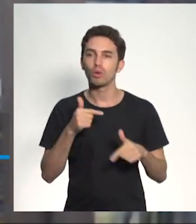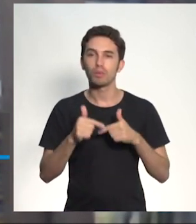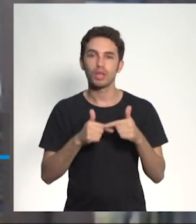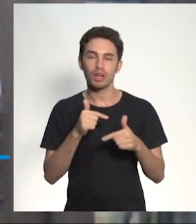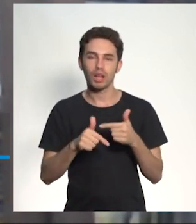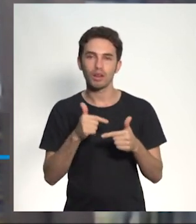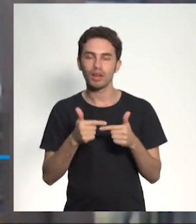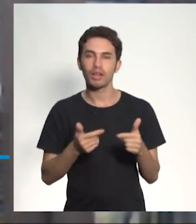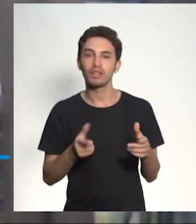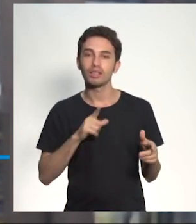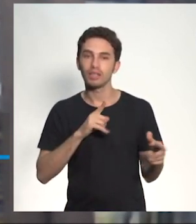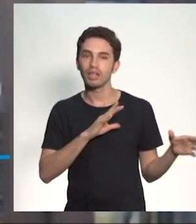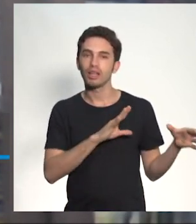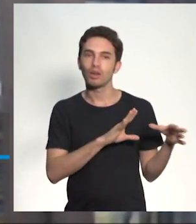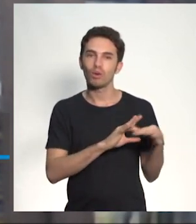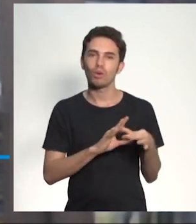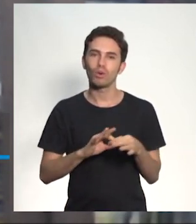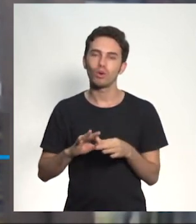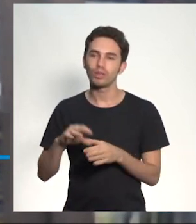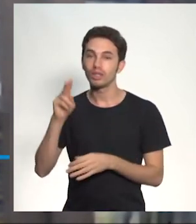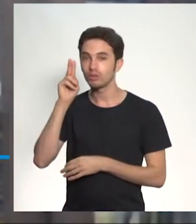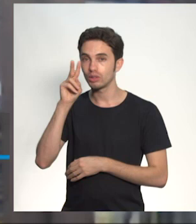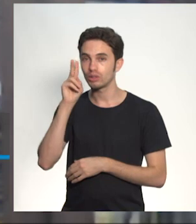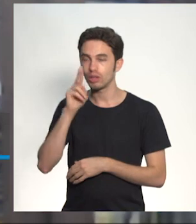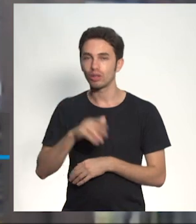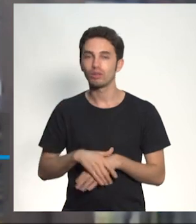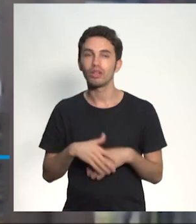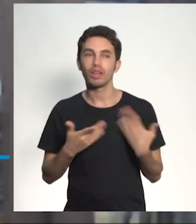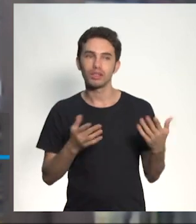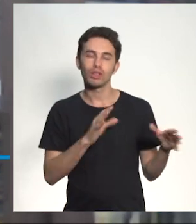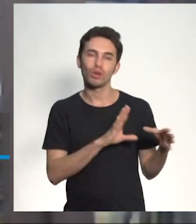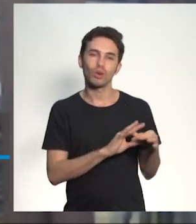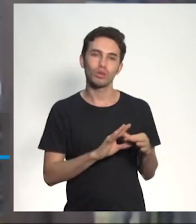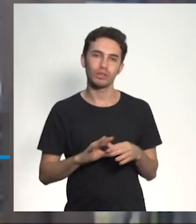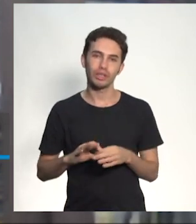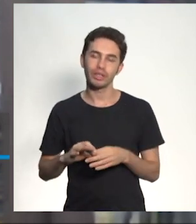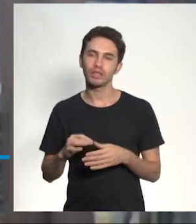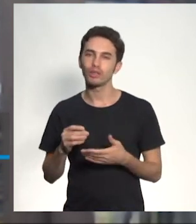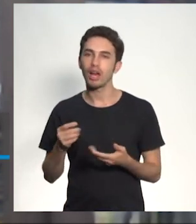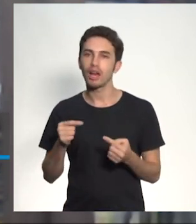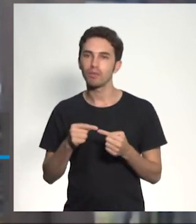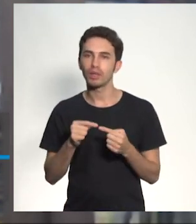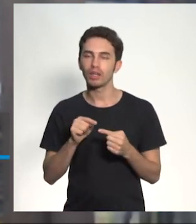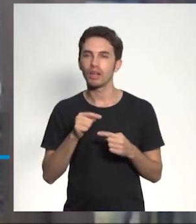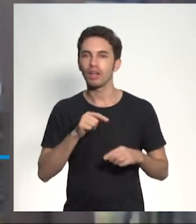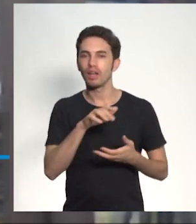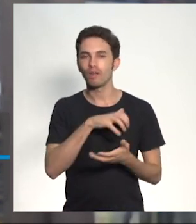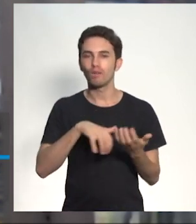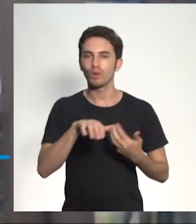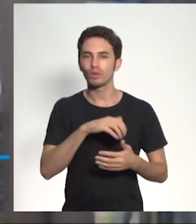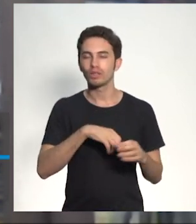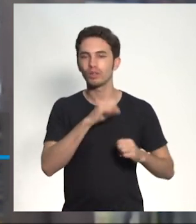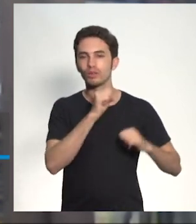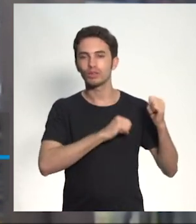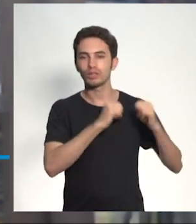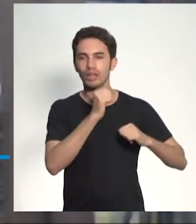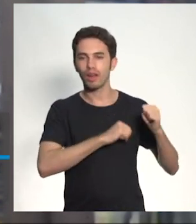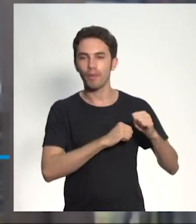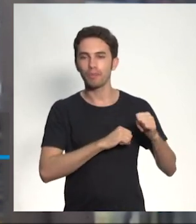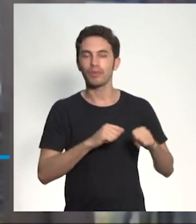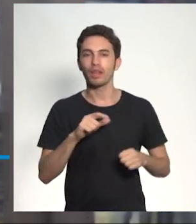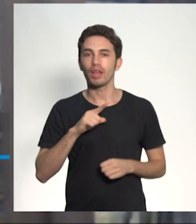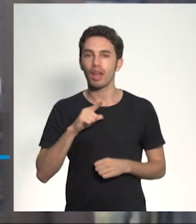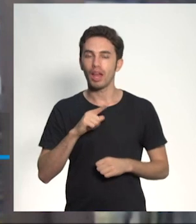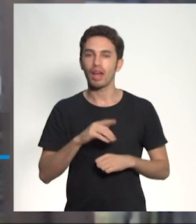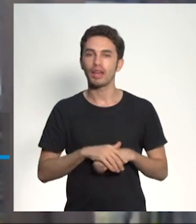dentro de um contexto histórico, né? E esse contexto histórico ele está relacionado com a Revolução Industrial. Essa Revolução Industrial que